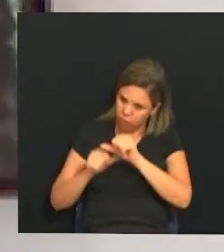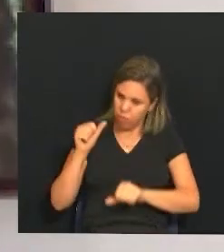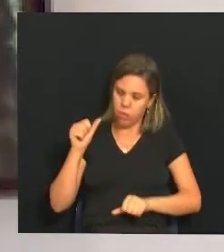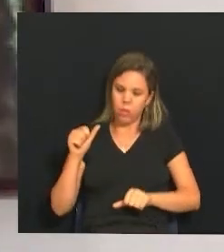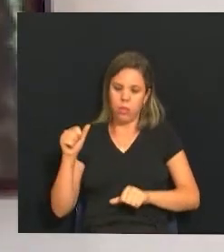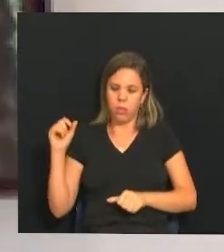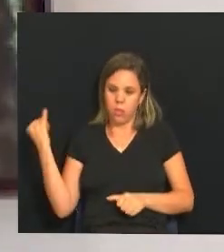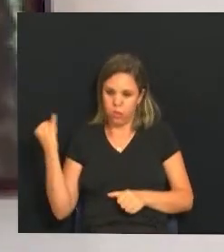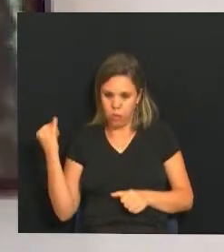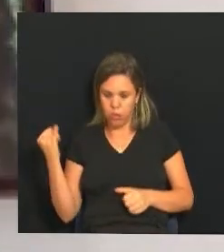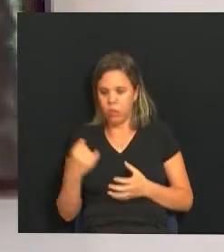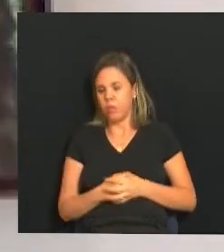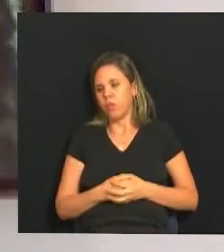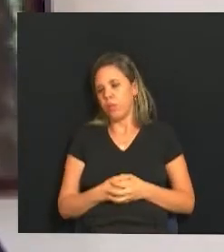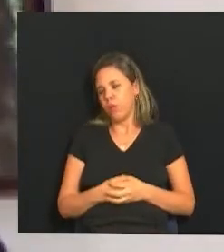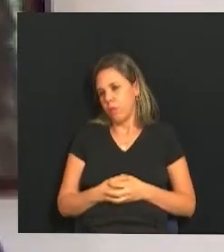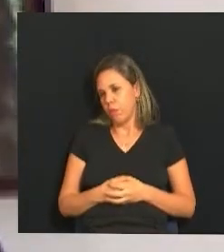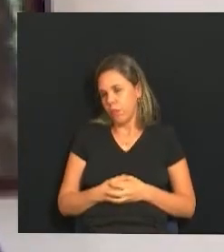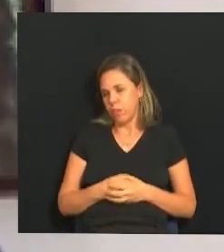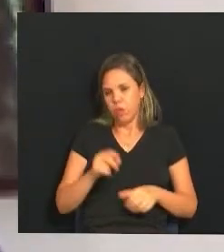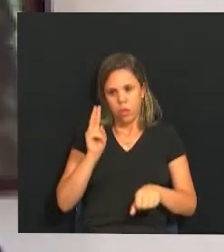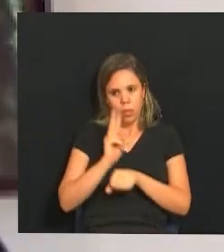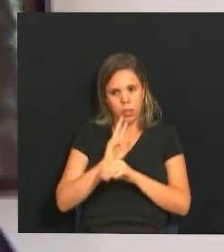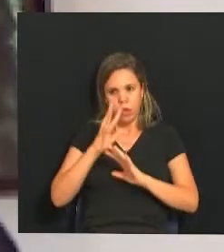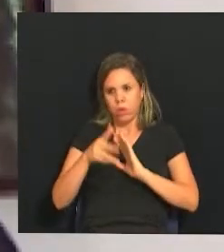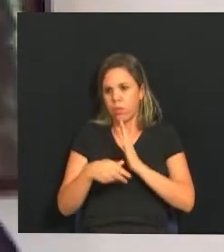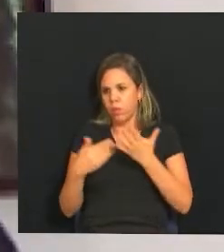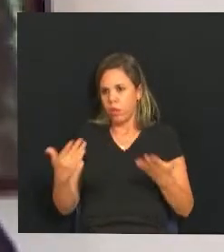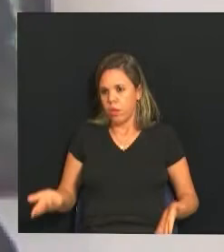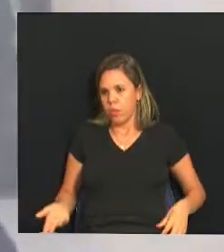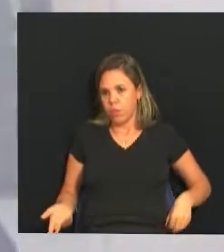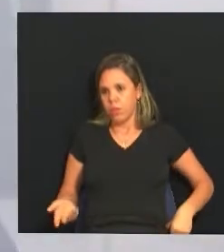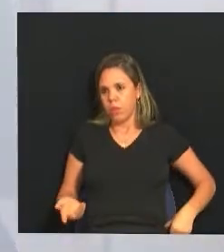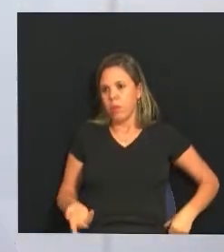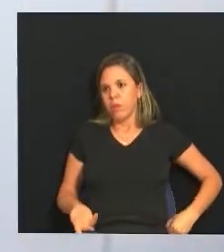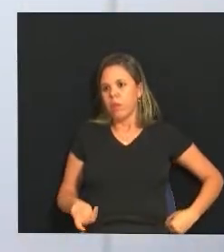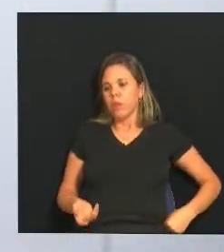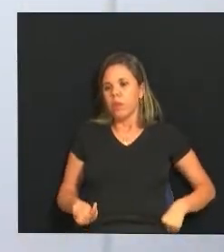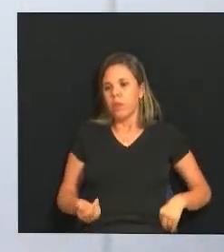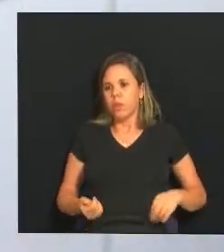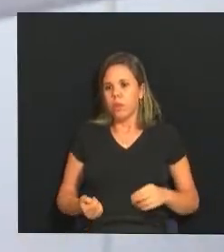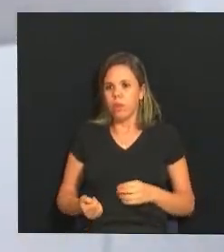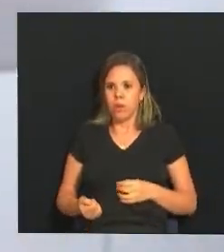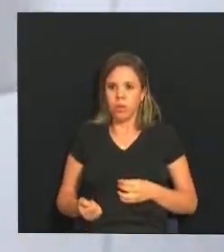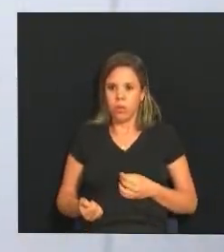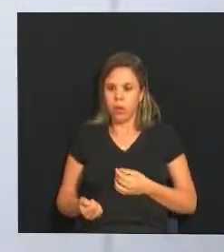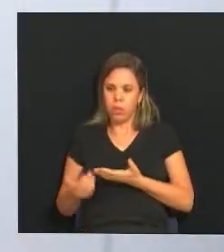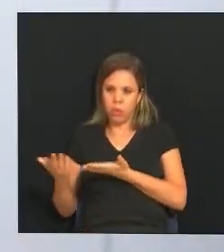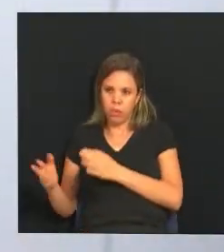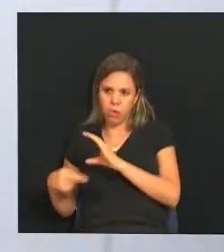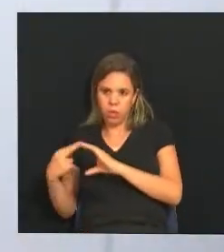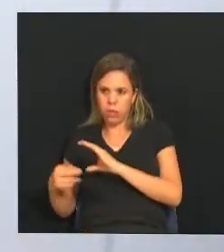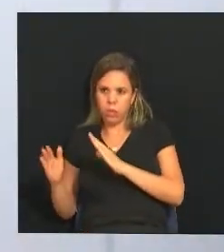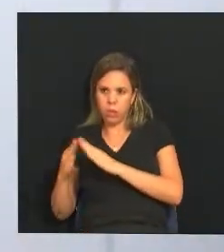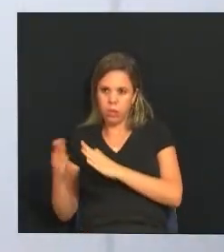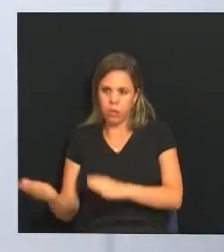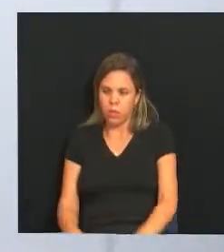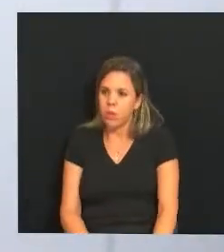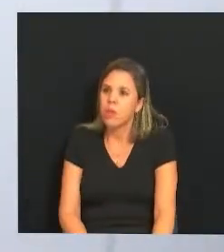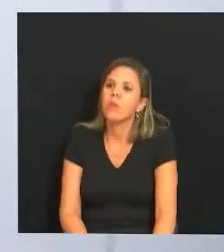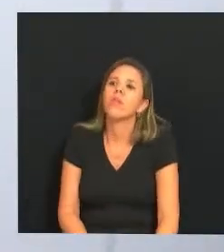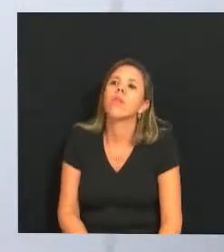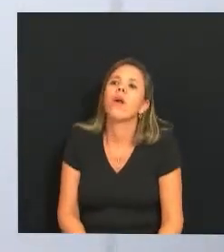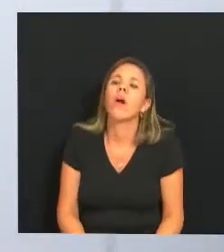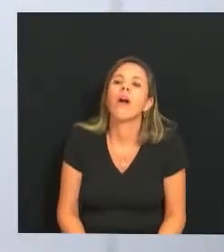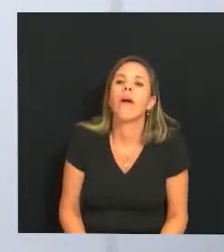mudança significativa em relação à proteção ambiental. Então, desde de uma coleta seletiva dentro de casa, pensar